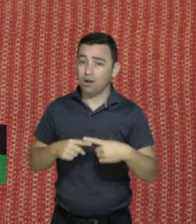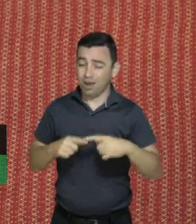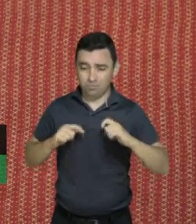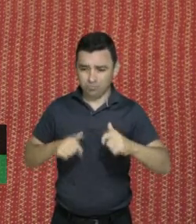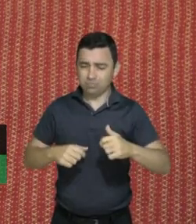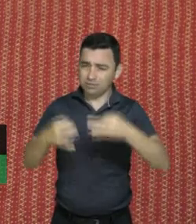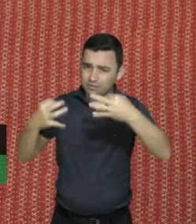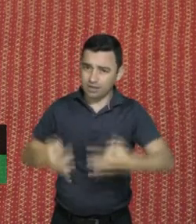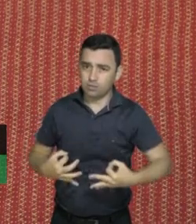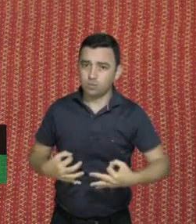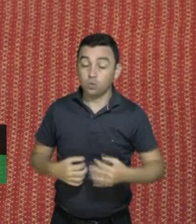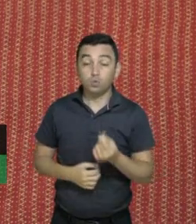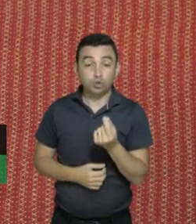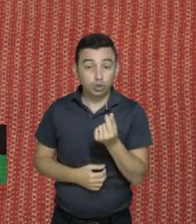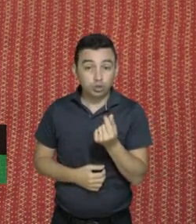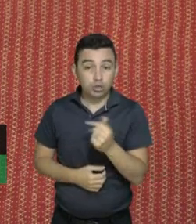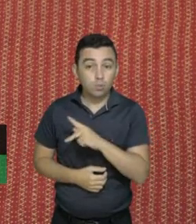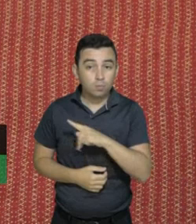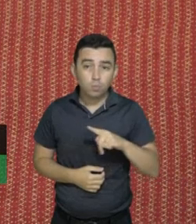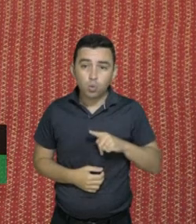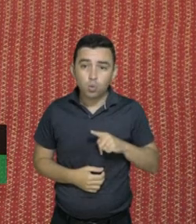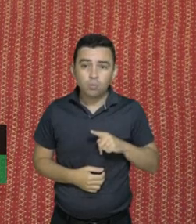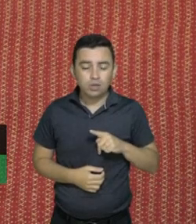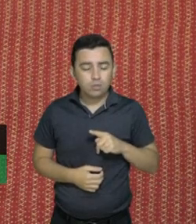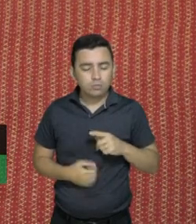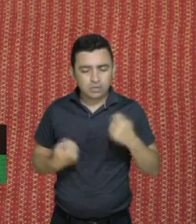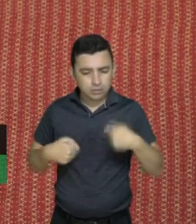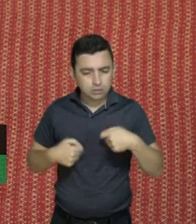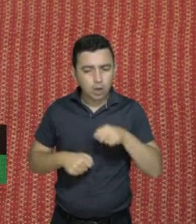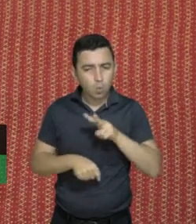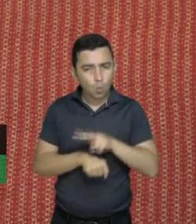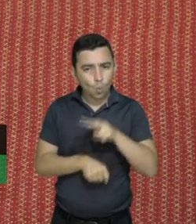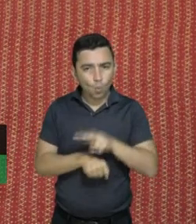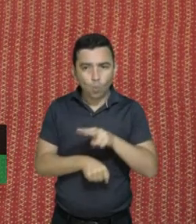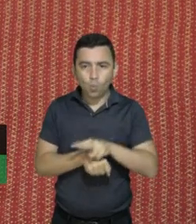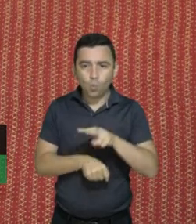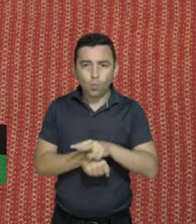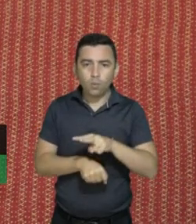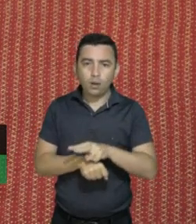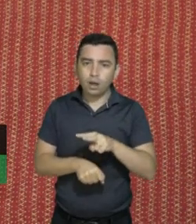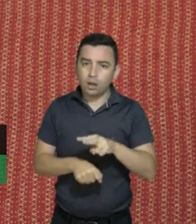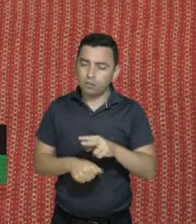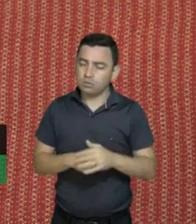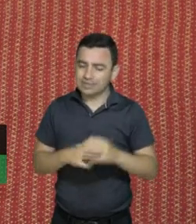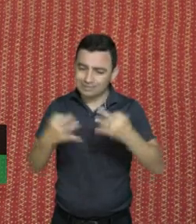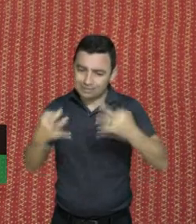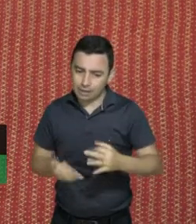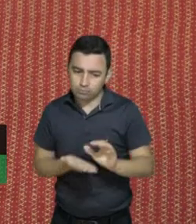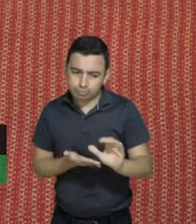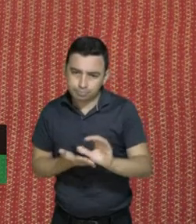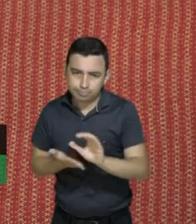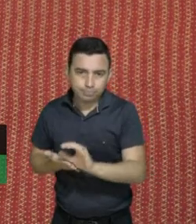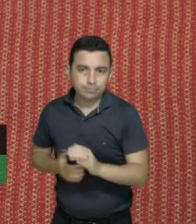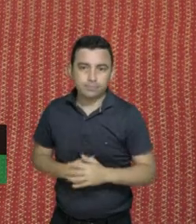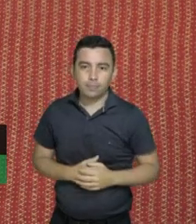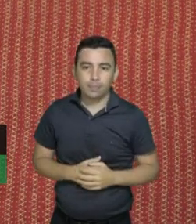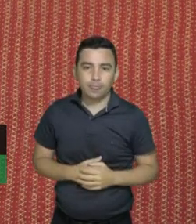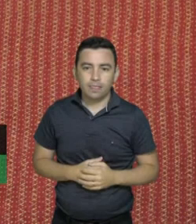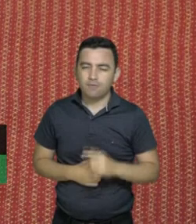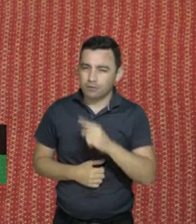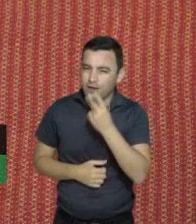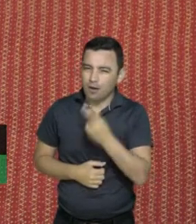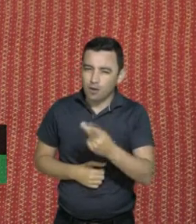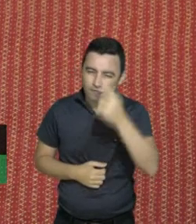o dinheiro público é sagrado e ele tem que ser bem empregado só falava aqui da Universidade